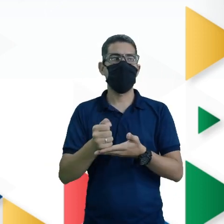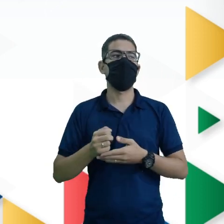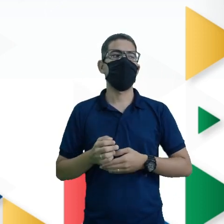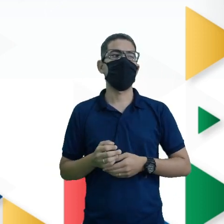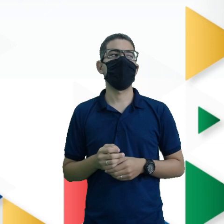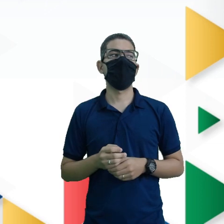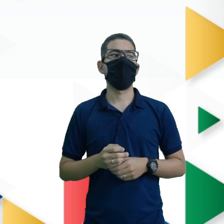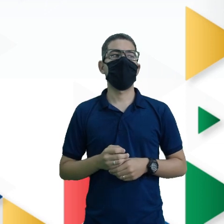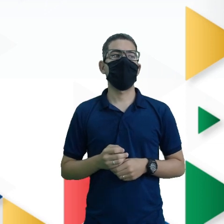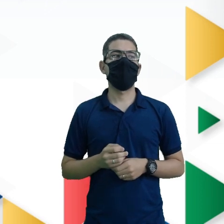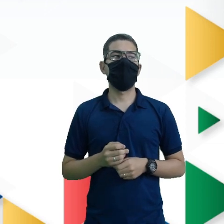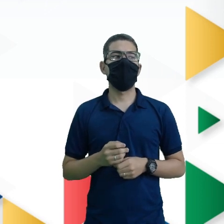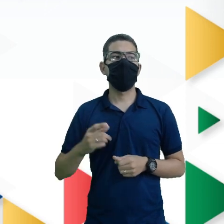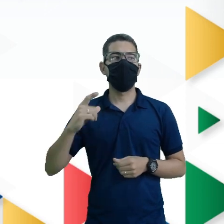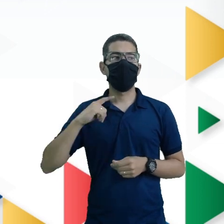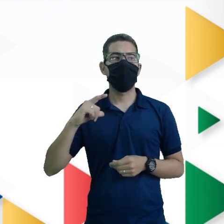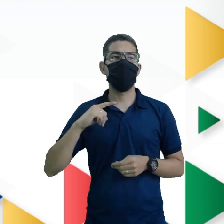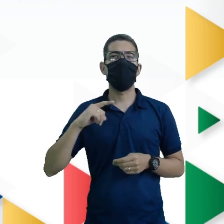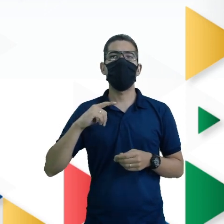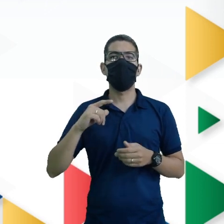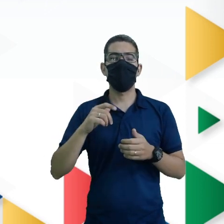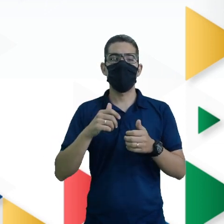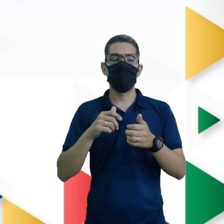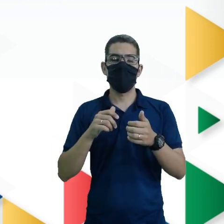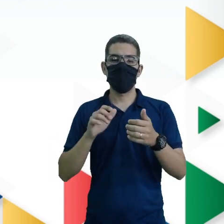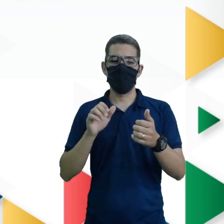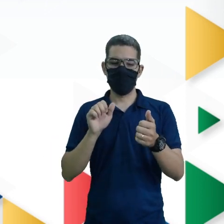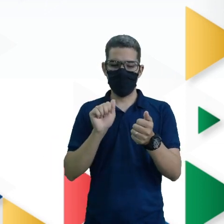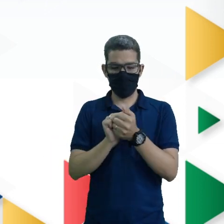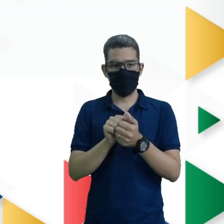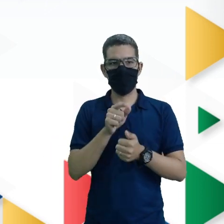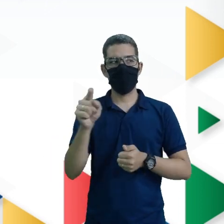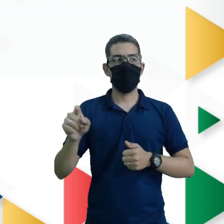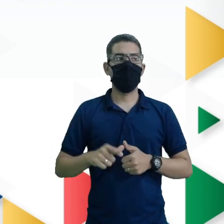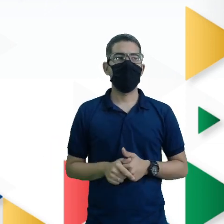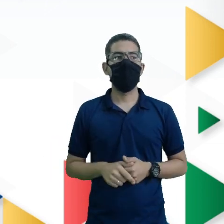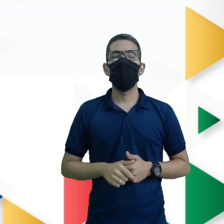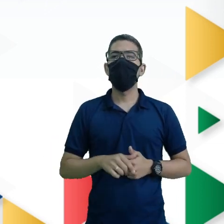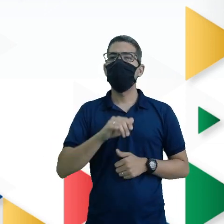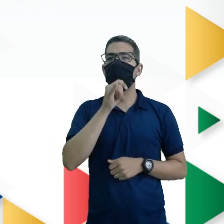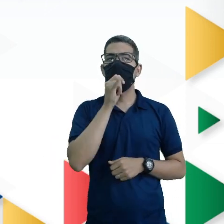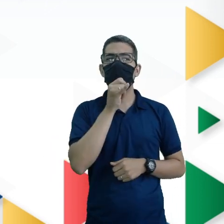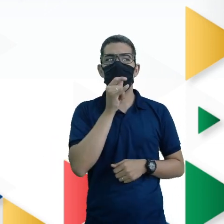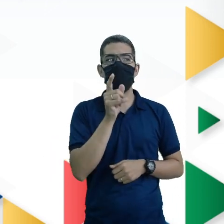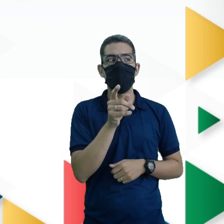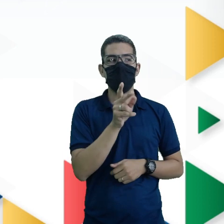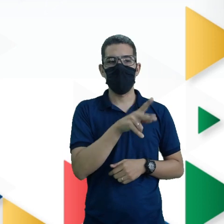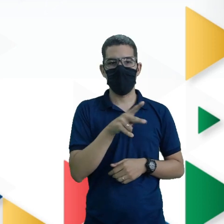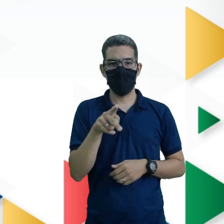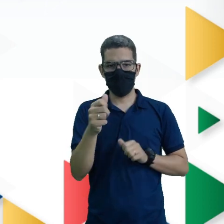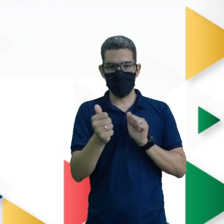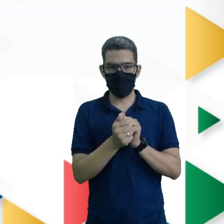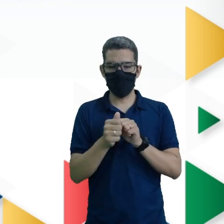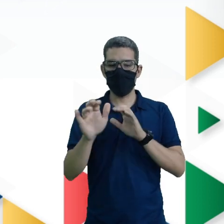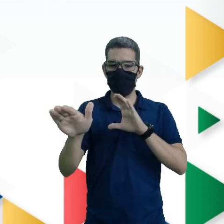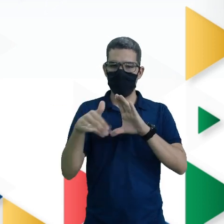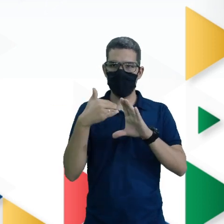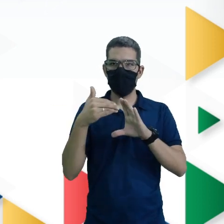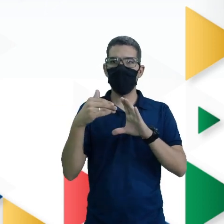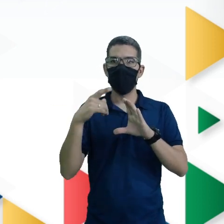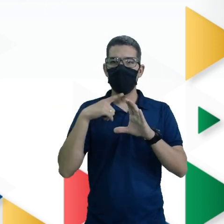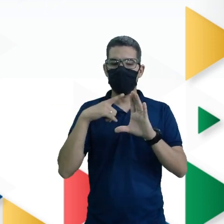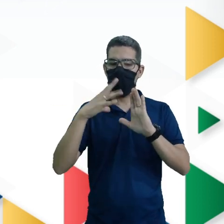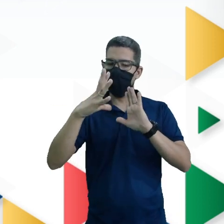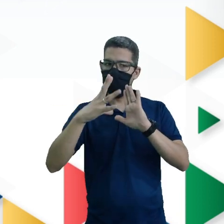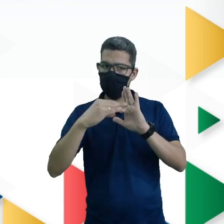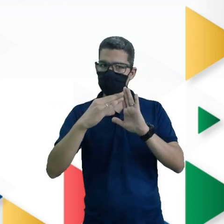poder estar plugados com vocês. Quando você resolver, faça o seguinte, preste atenção. Resolve o desafio, manda aí. Dá um